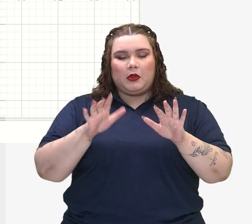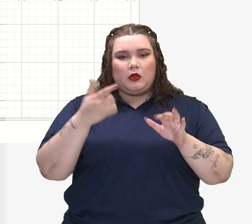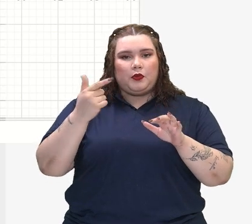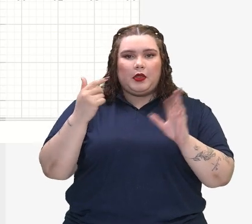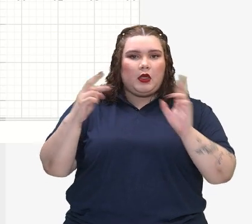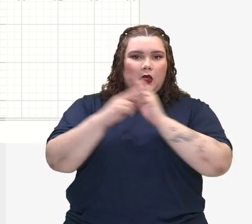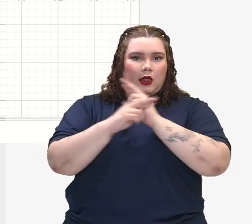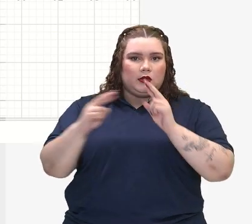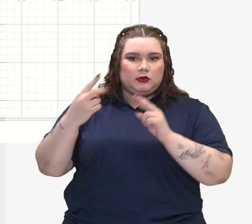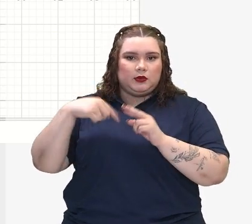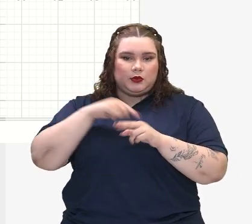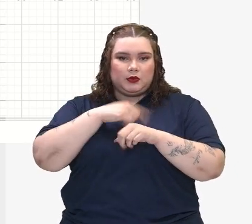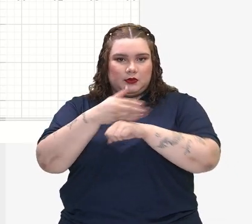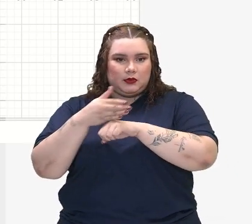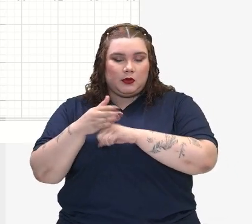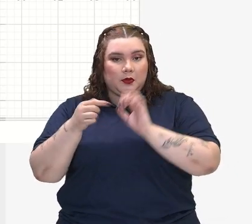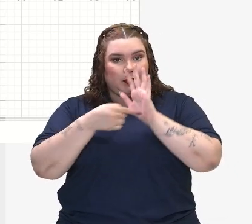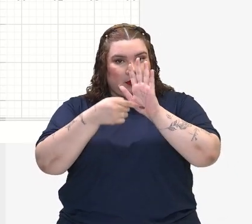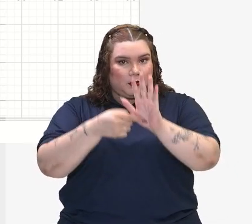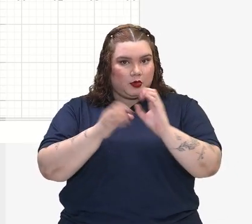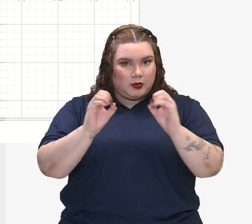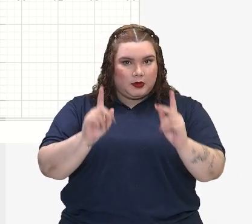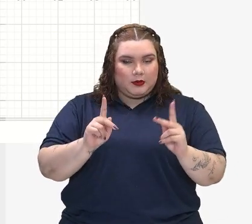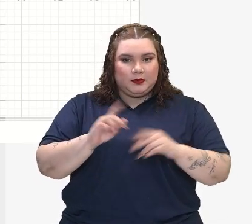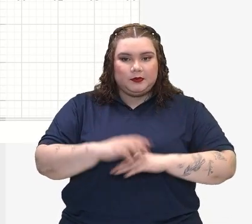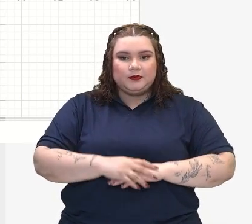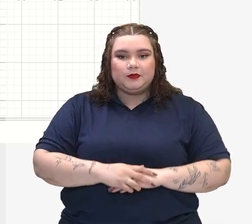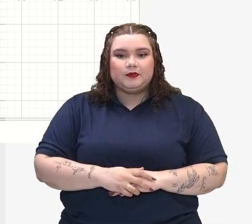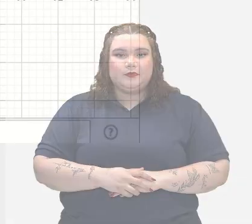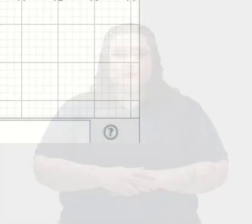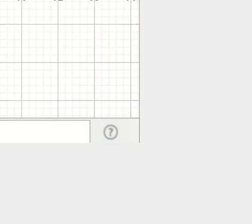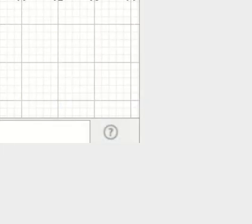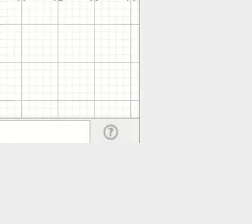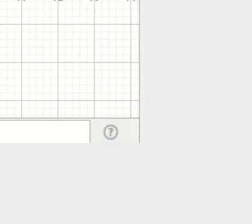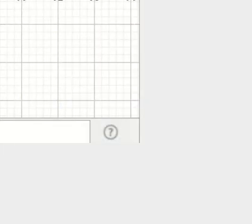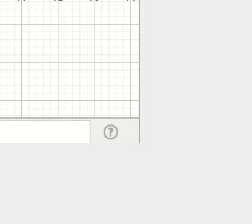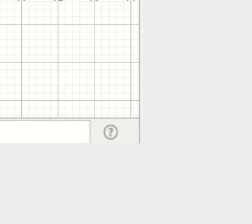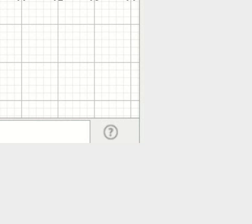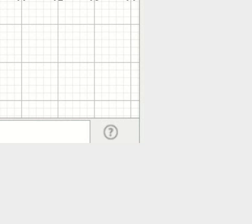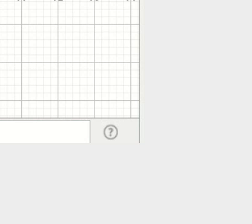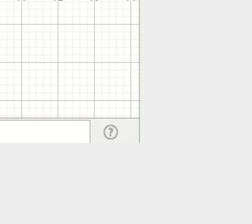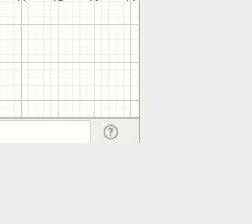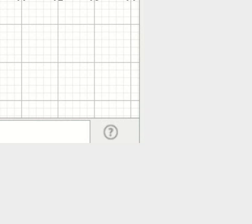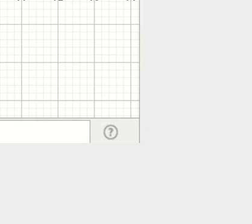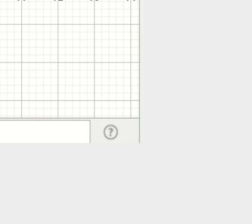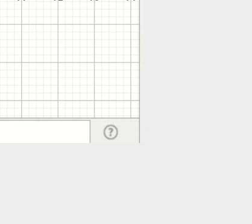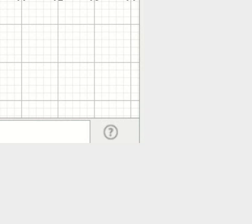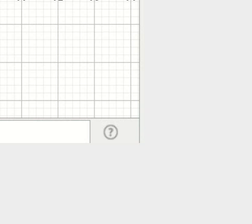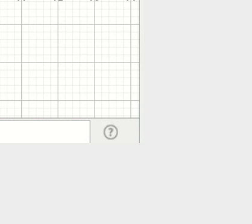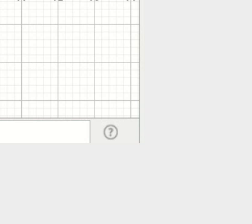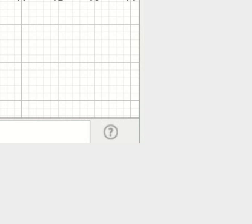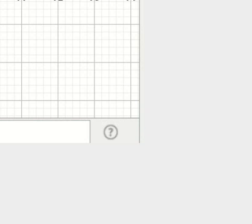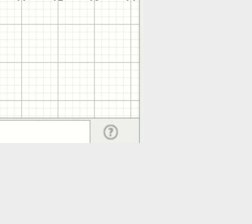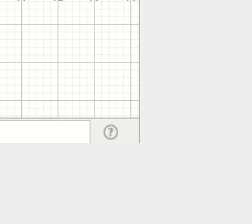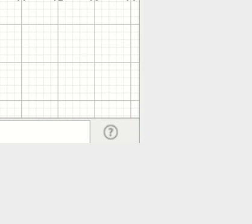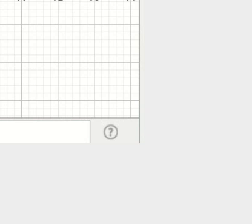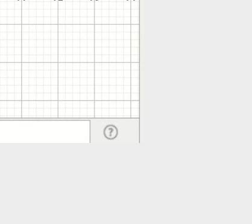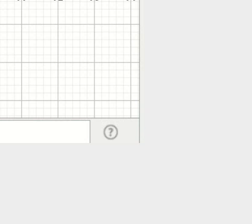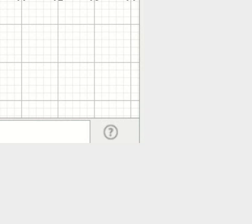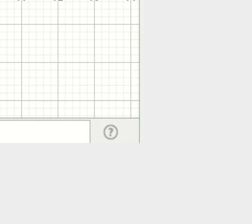mas só para que a gente possa visualizar, certo? Aqui, o raio da primeira circunferência, que é esse daqui, ó, R1 de